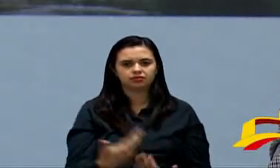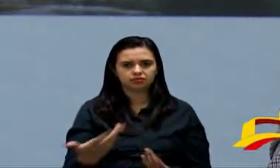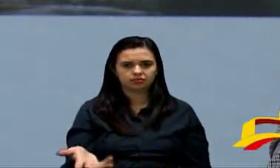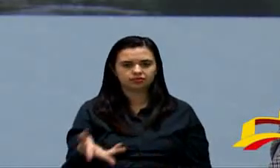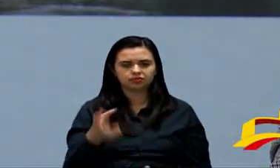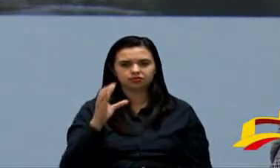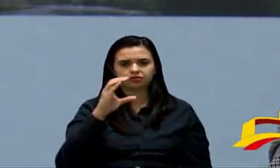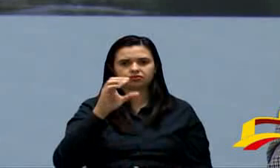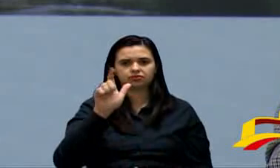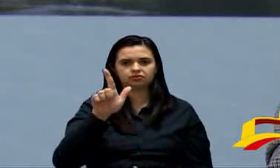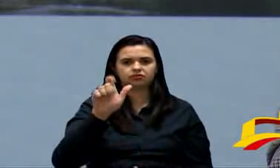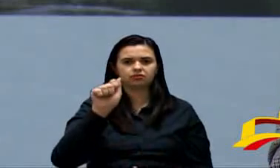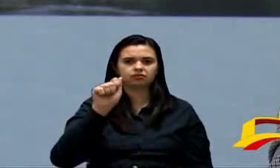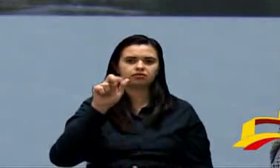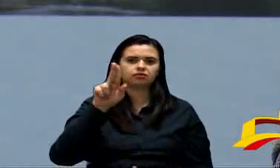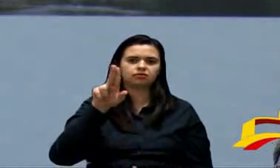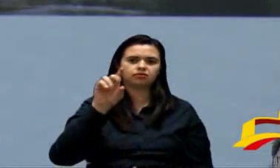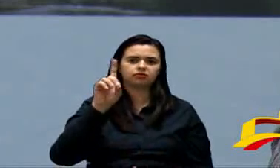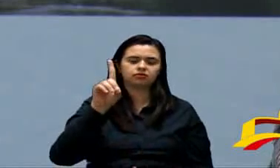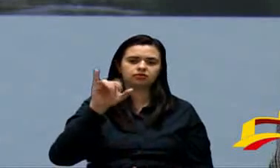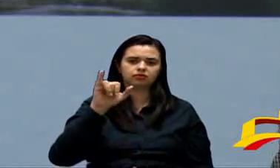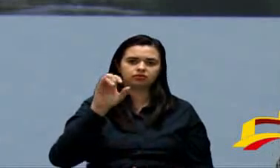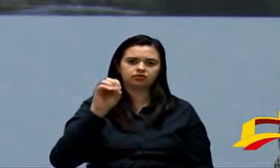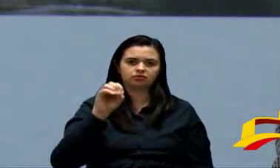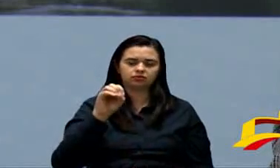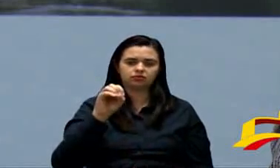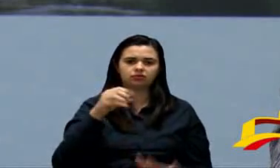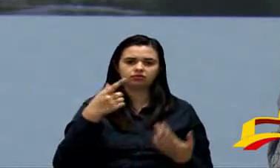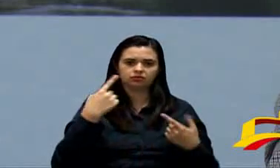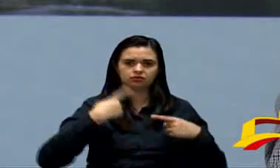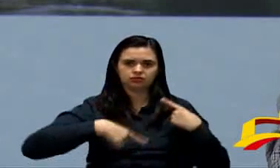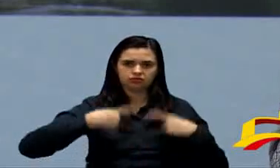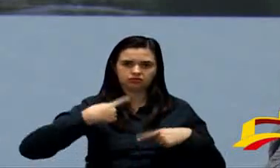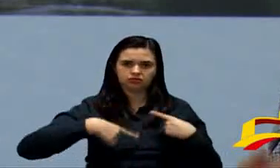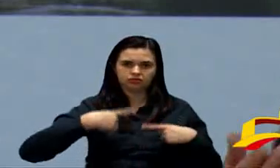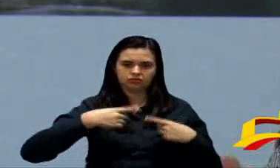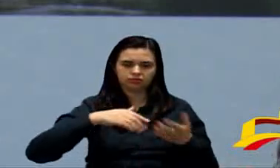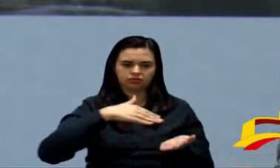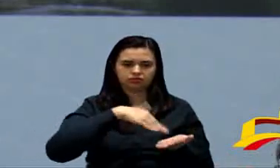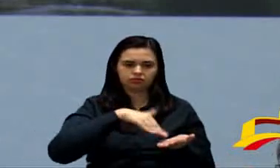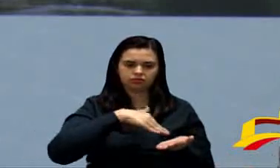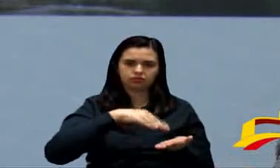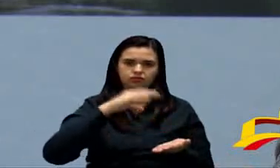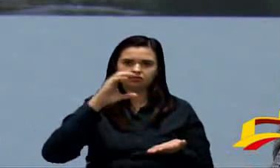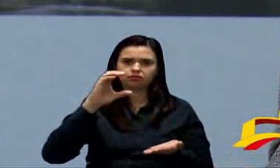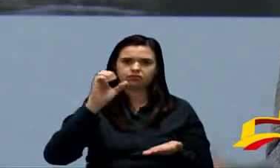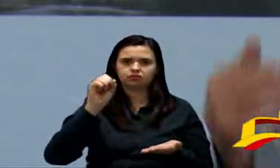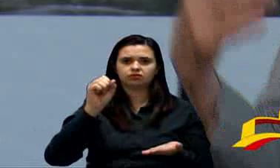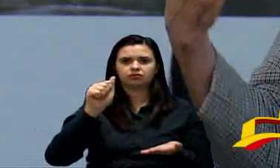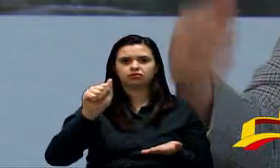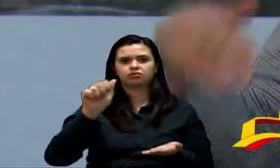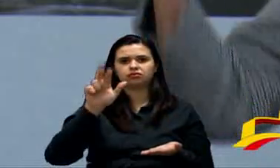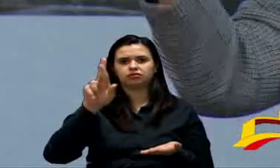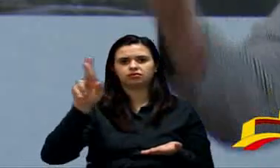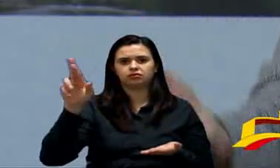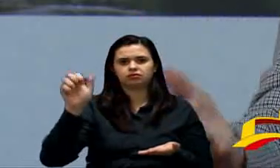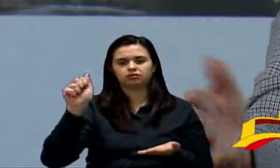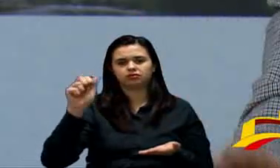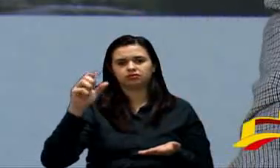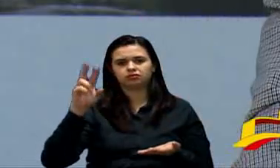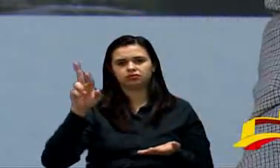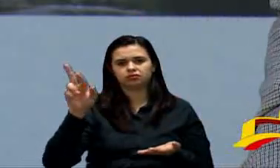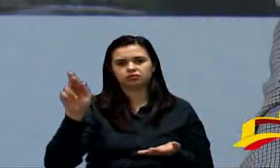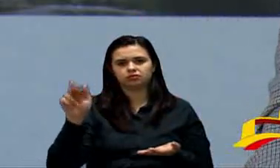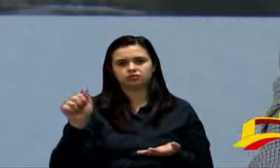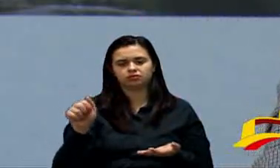Cláudio, e os vereadores da casa. Ontem debatia com o secretário Carrara, a prefeitura tem que reassumir o prédio, senão vai gastar